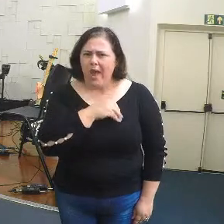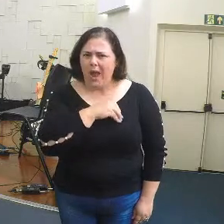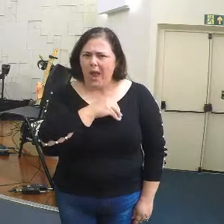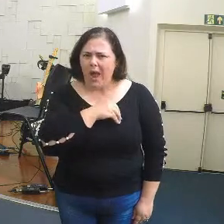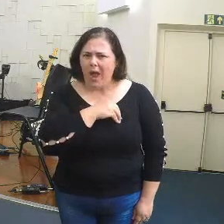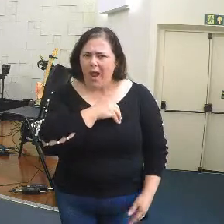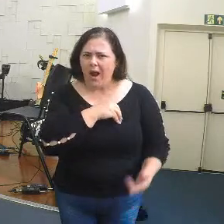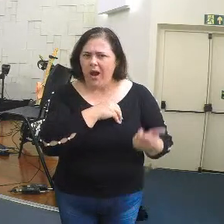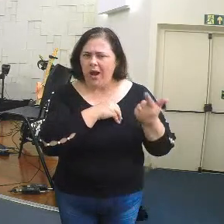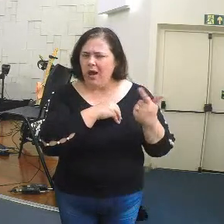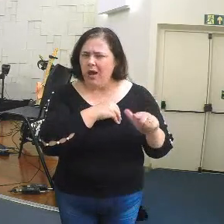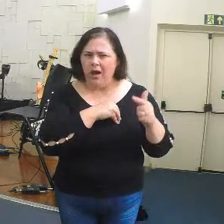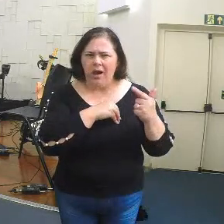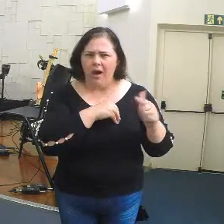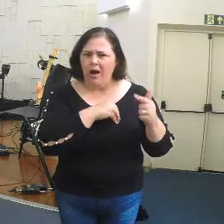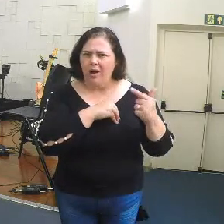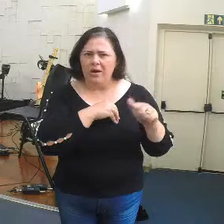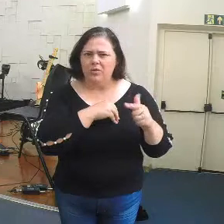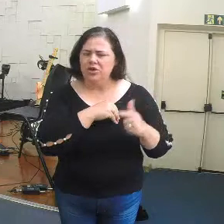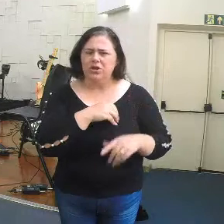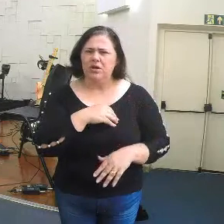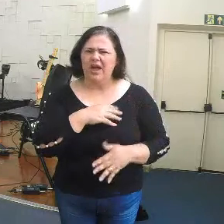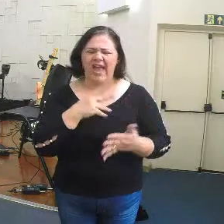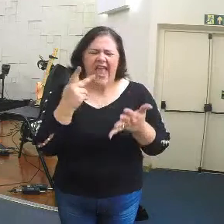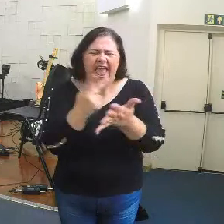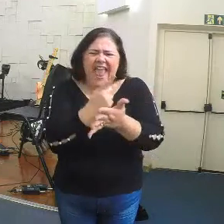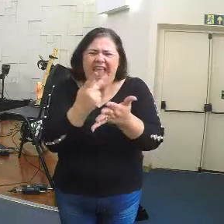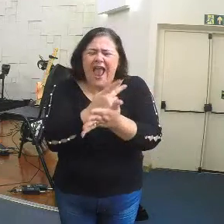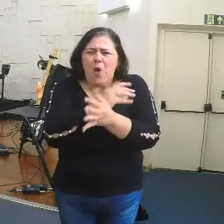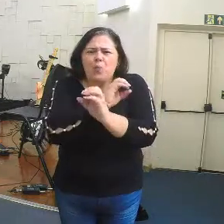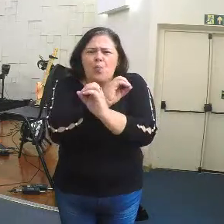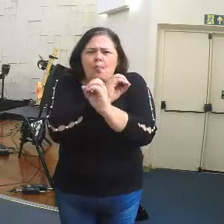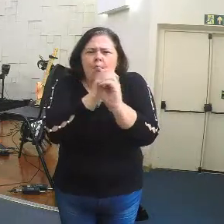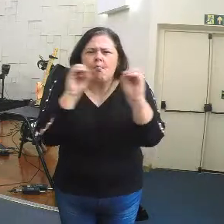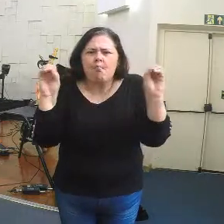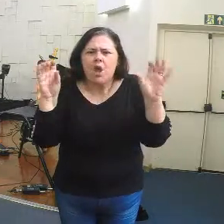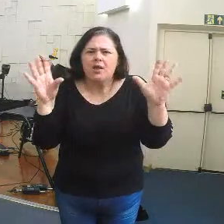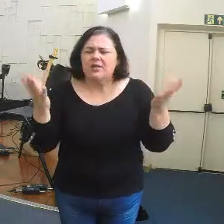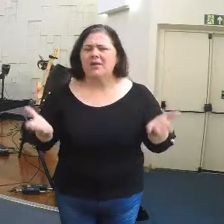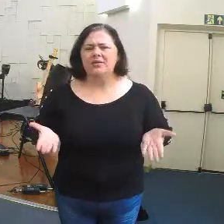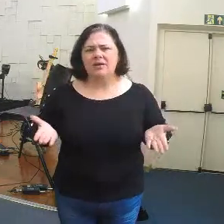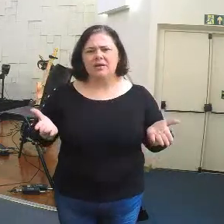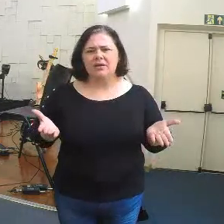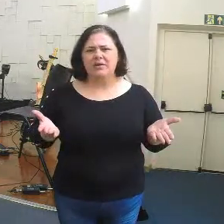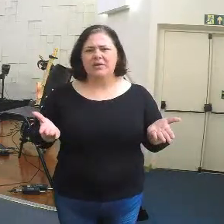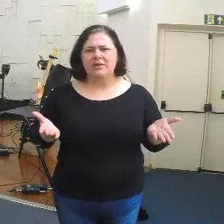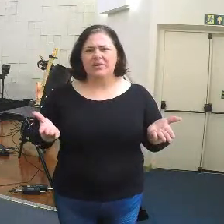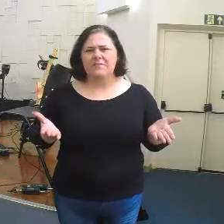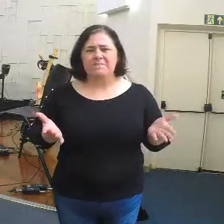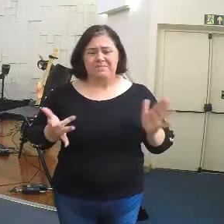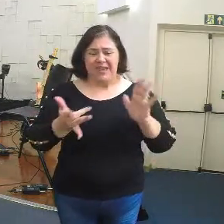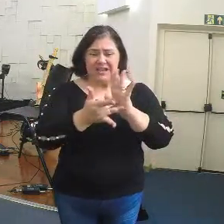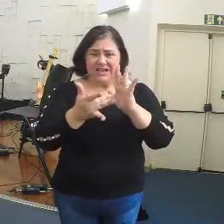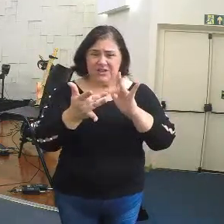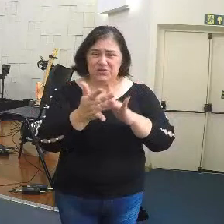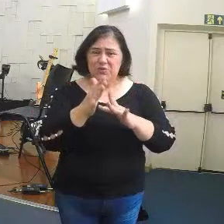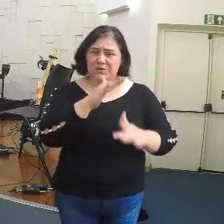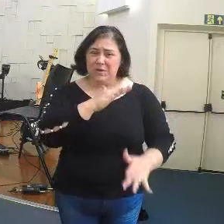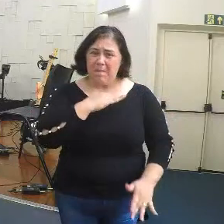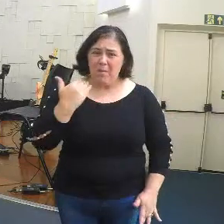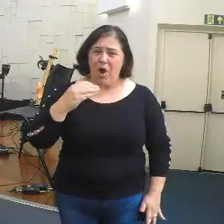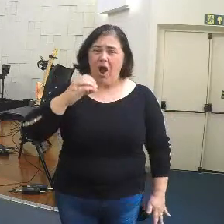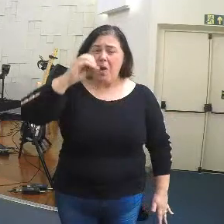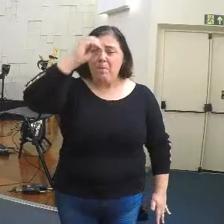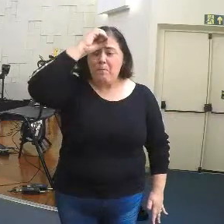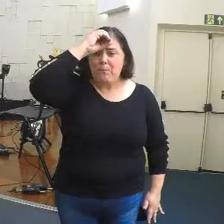morrer para pagar os seus pecados, não era morrer porque cometeu um crime, era morrer inocente. Aí já se